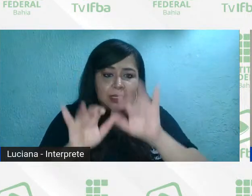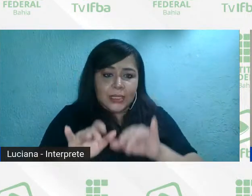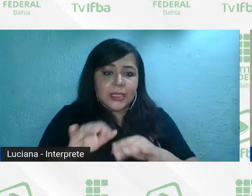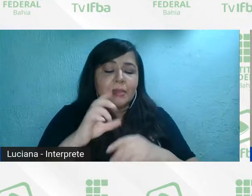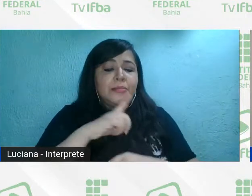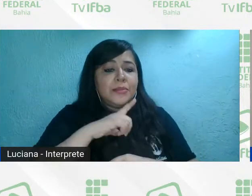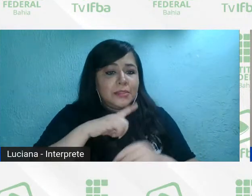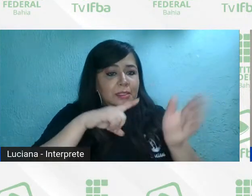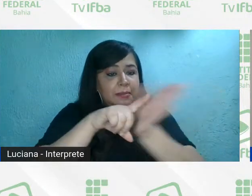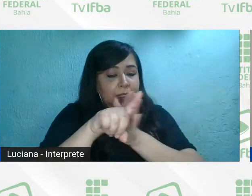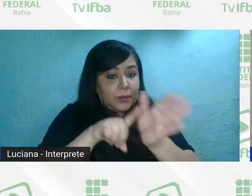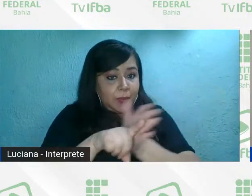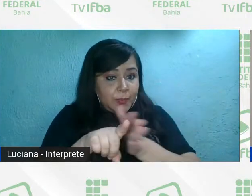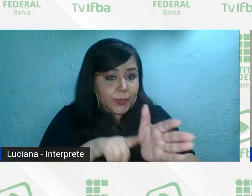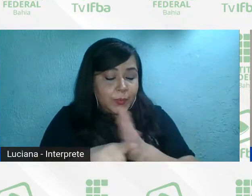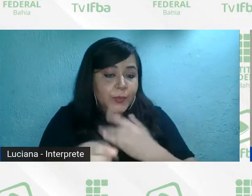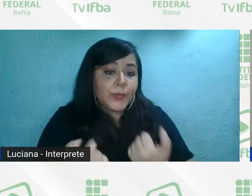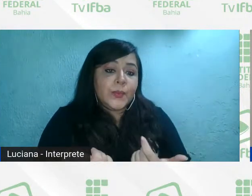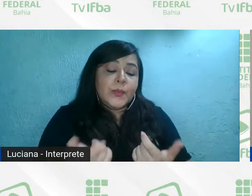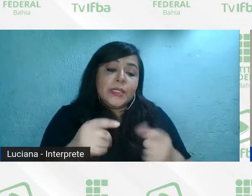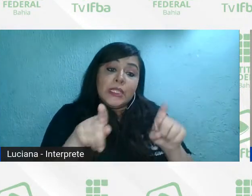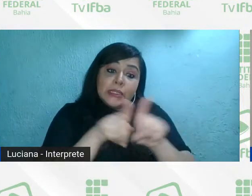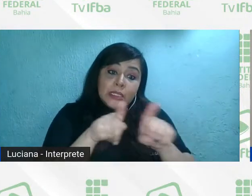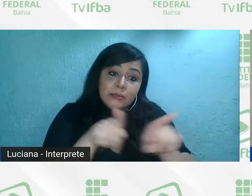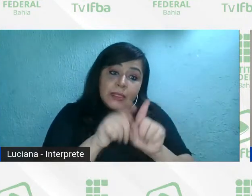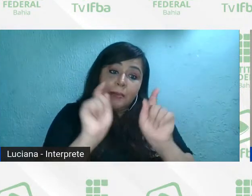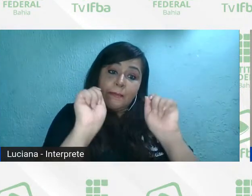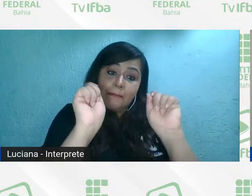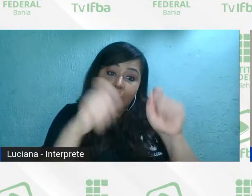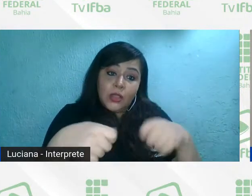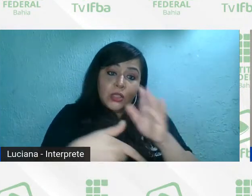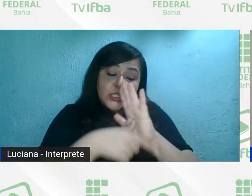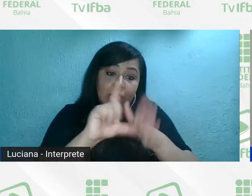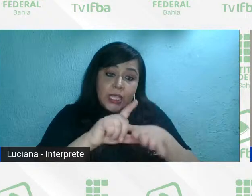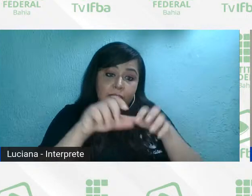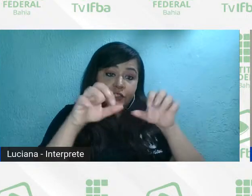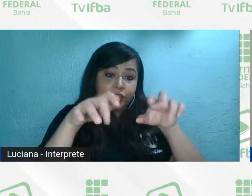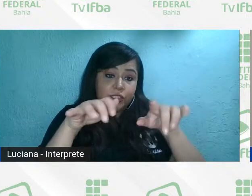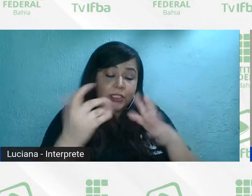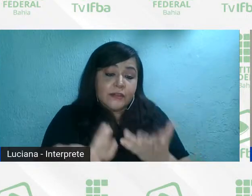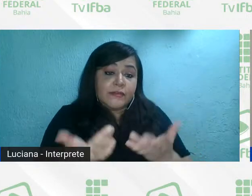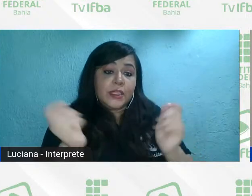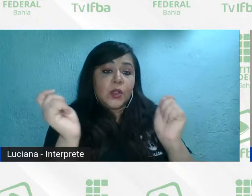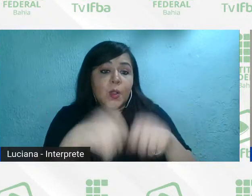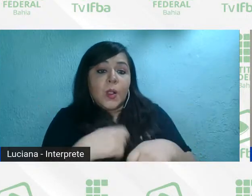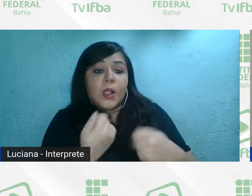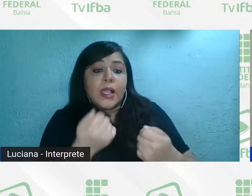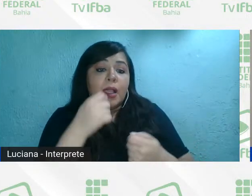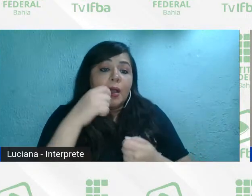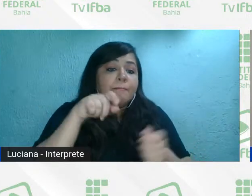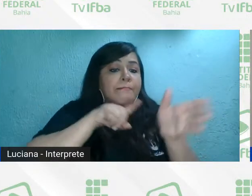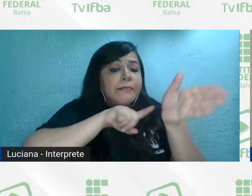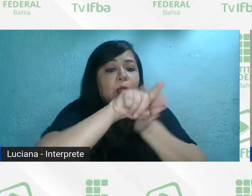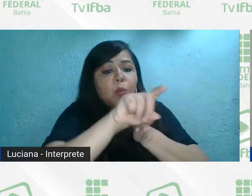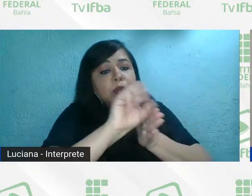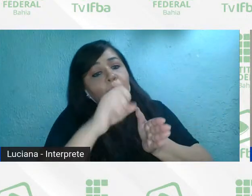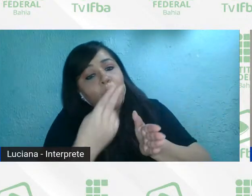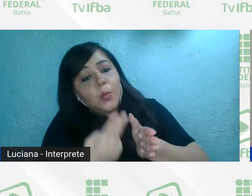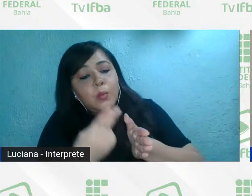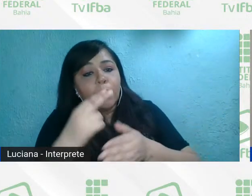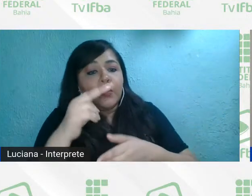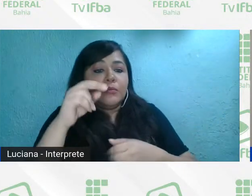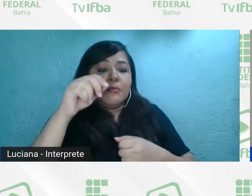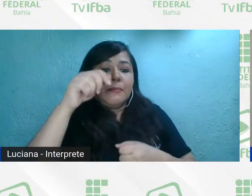ou questão, né, para facilitar aqui a identificação das perguntas. muito